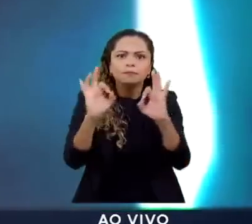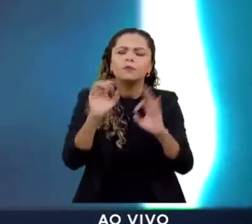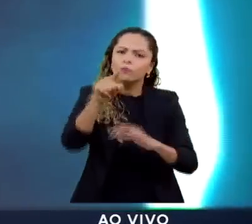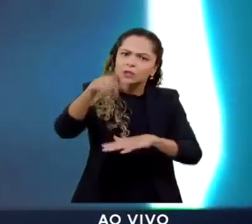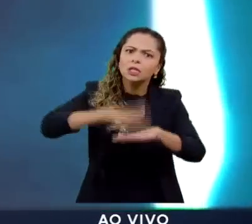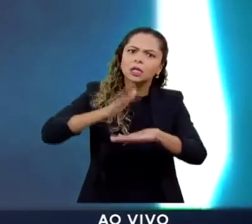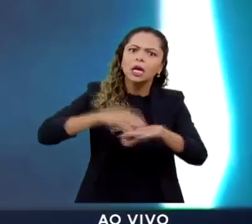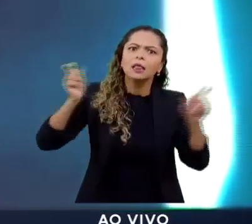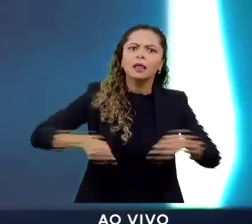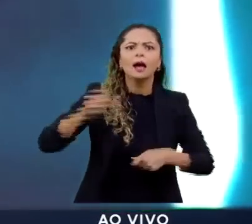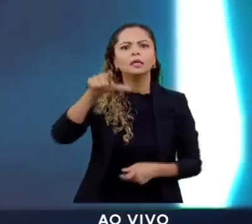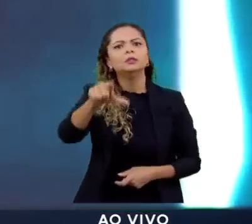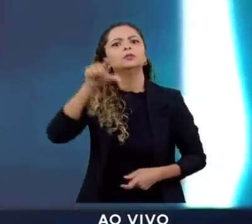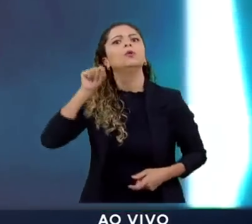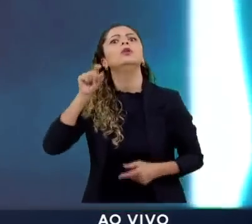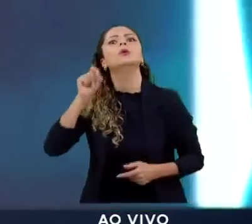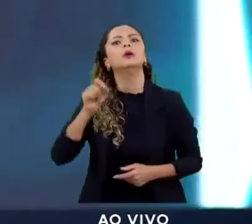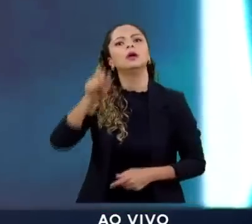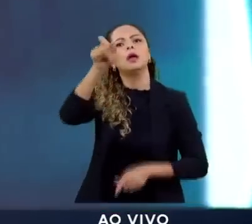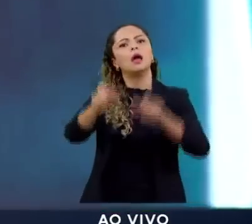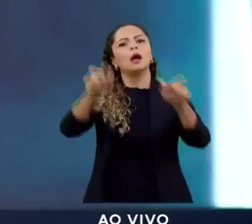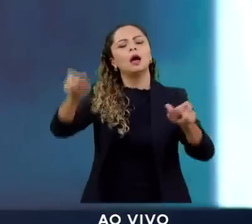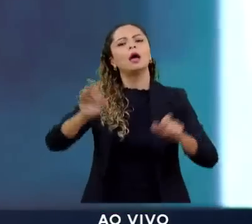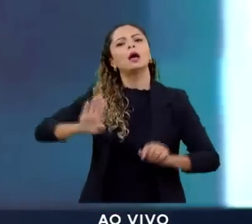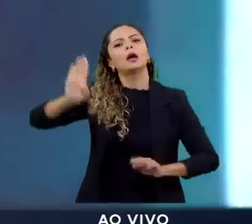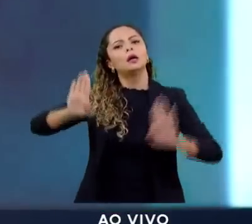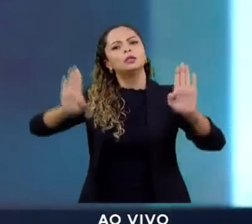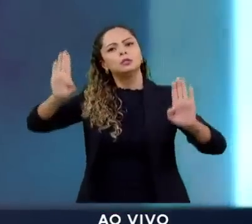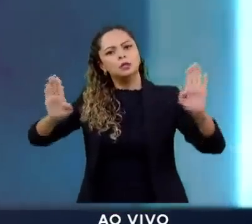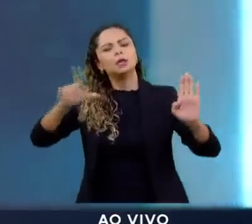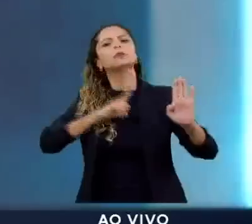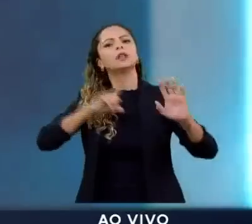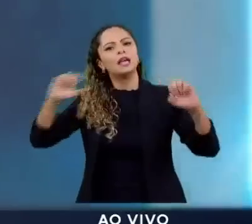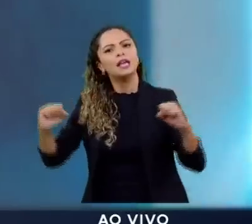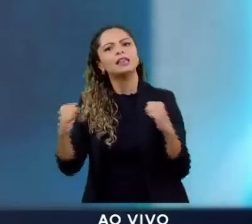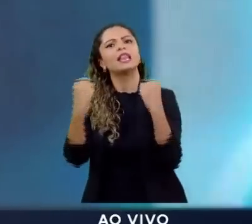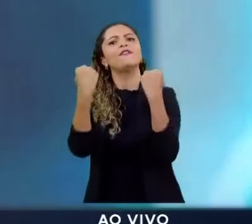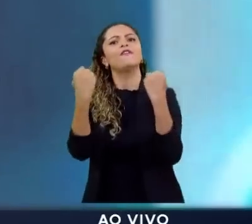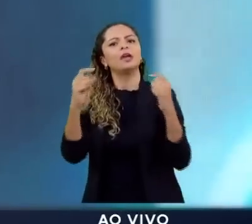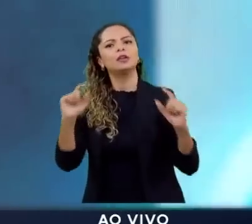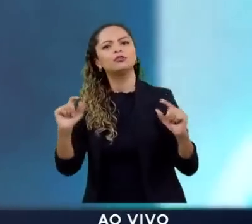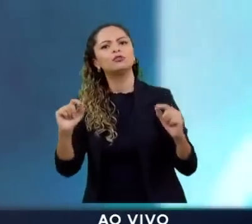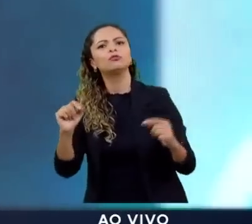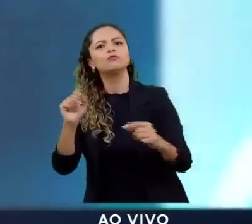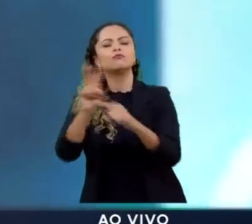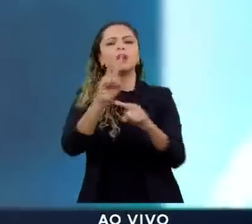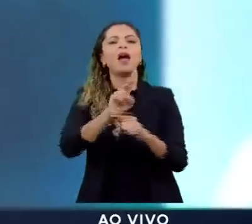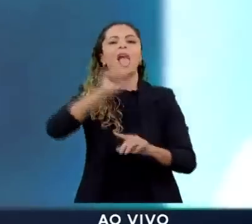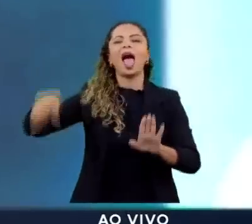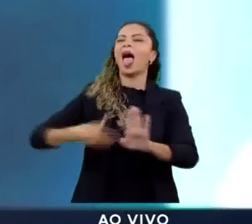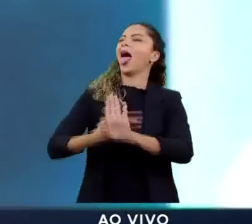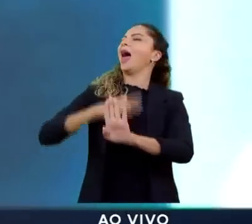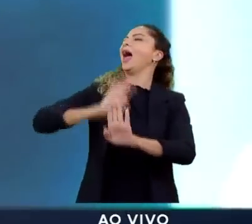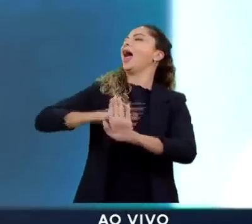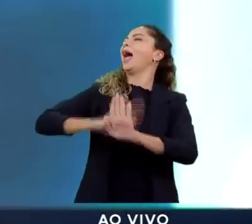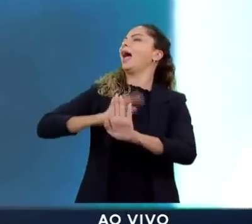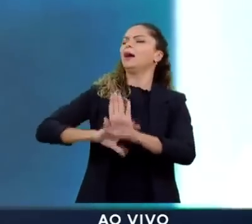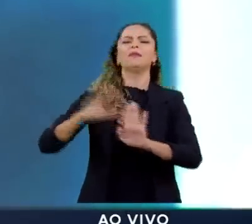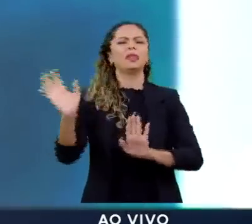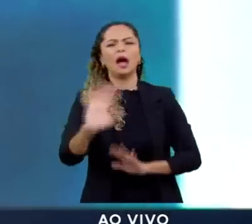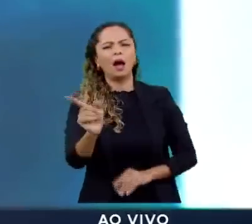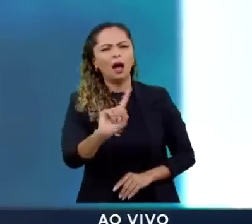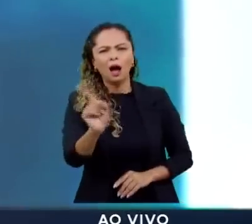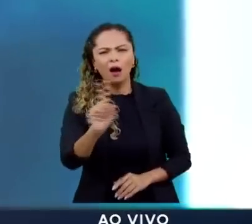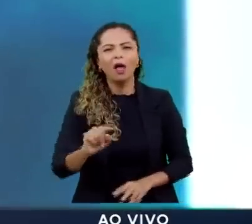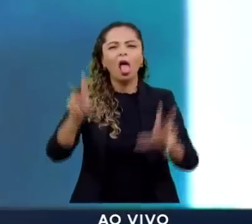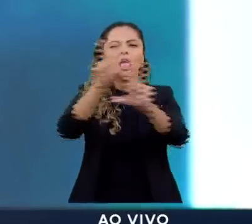candidatos que de fato defende interesses sem mascaramentos sem esse subterfúgios sem